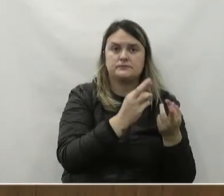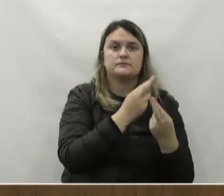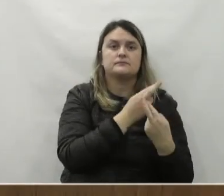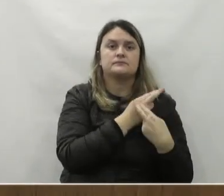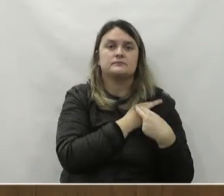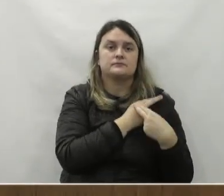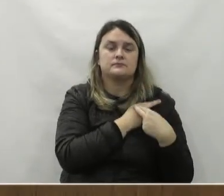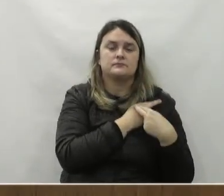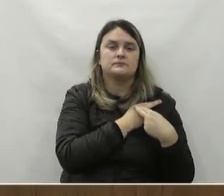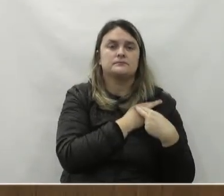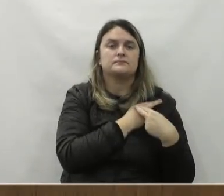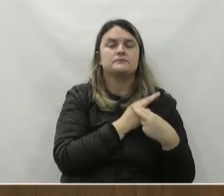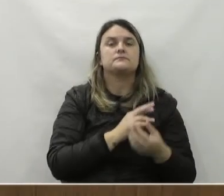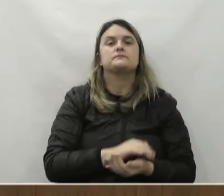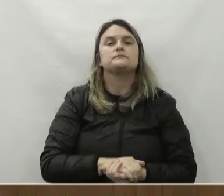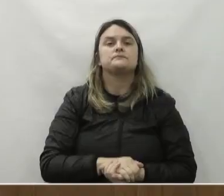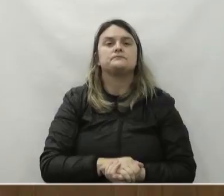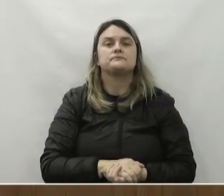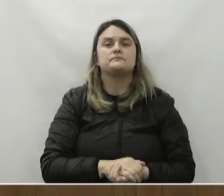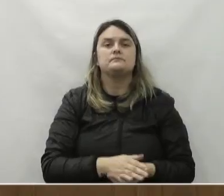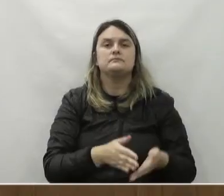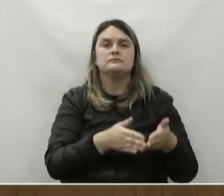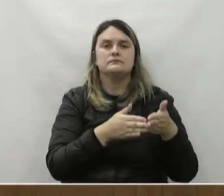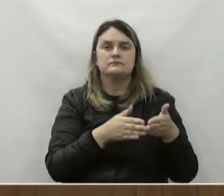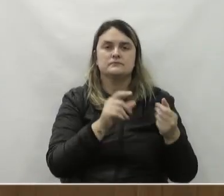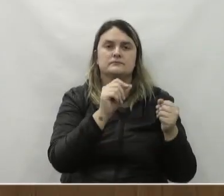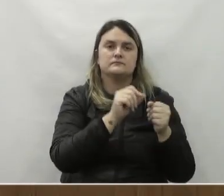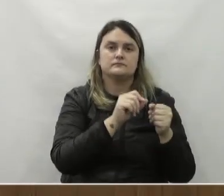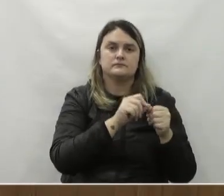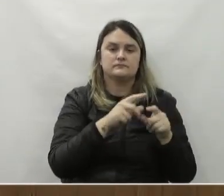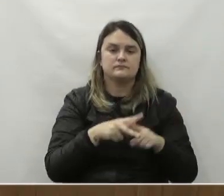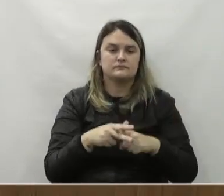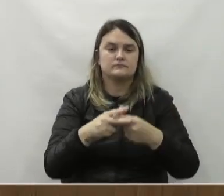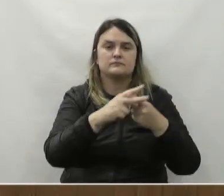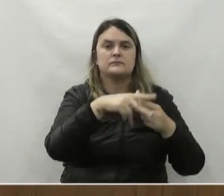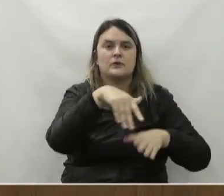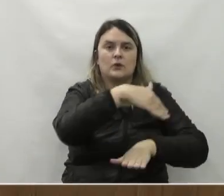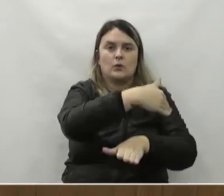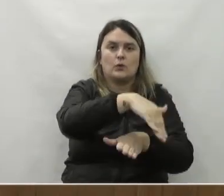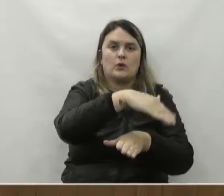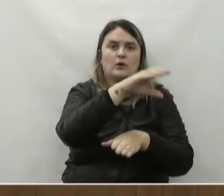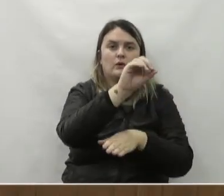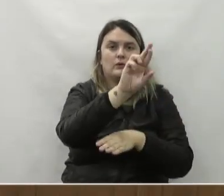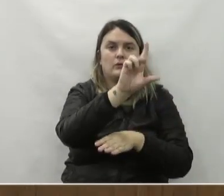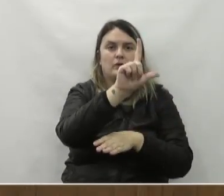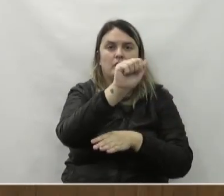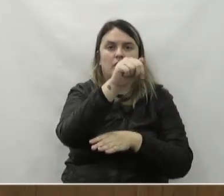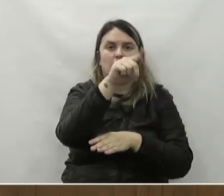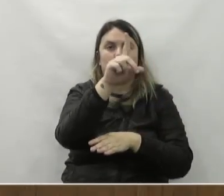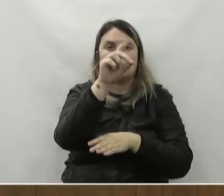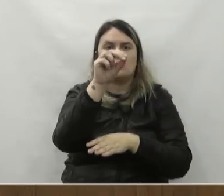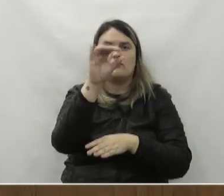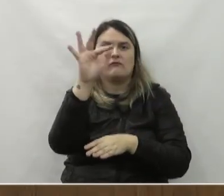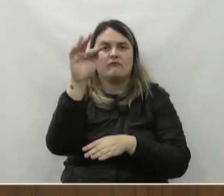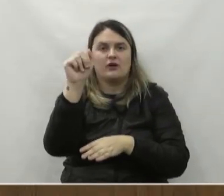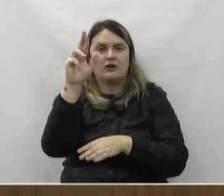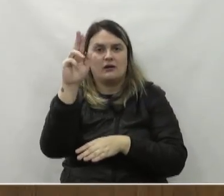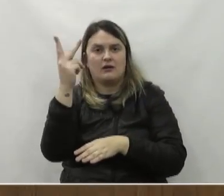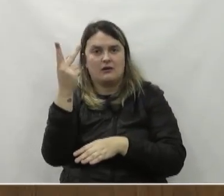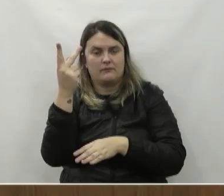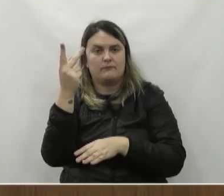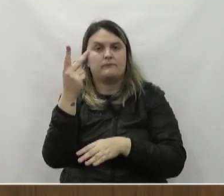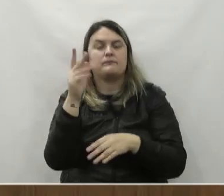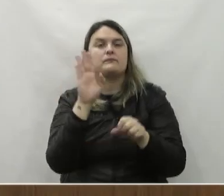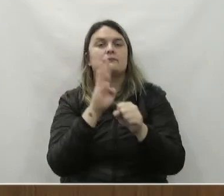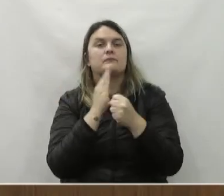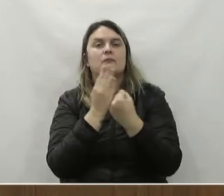competente, indica-se a realização de manutenção na rua Orlando Mucifará, localizado no bairro